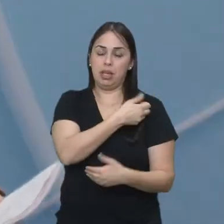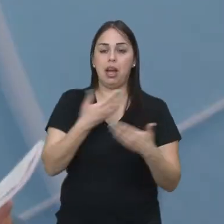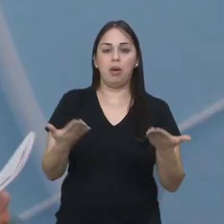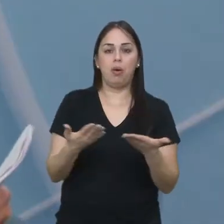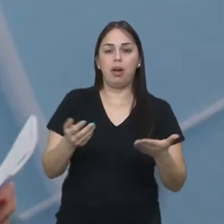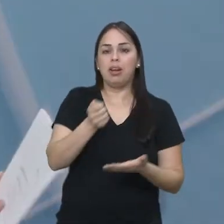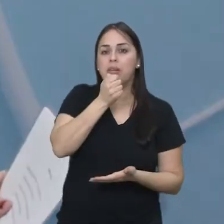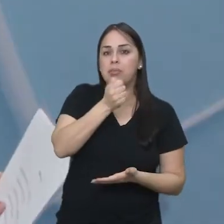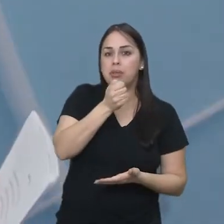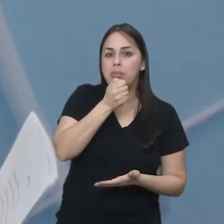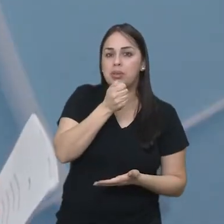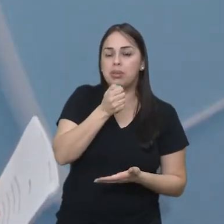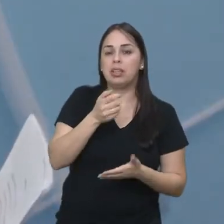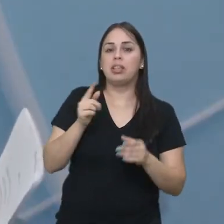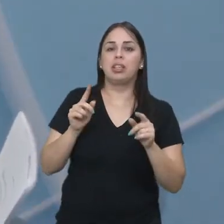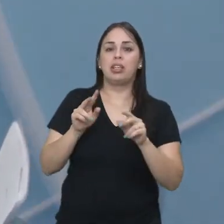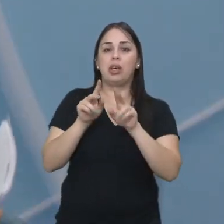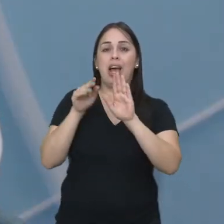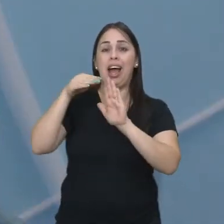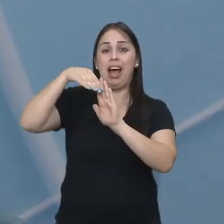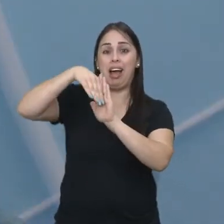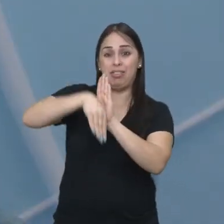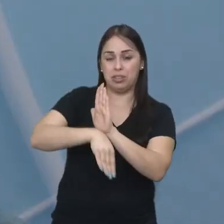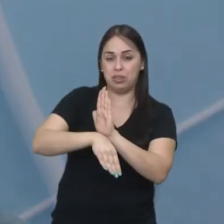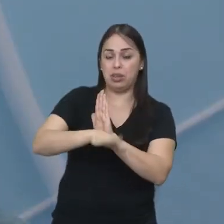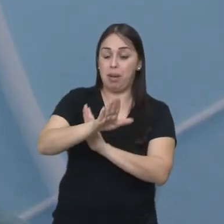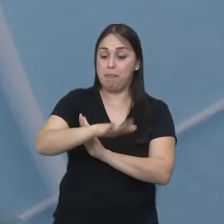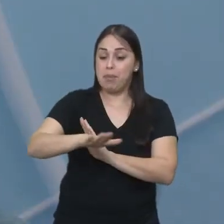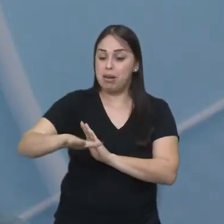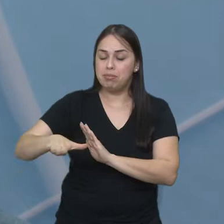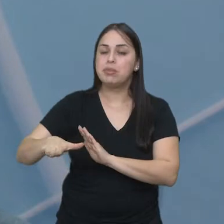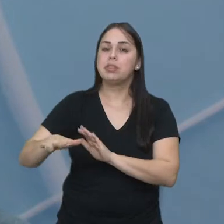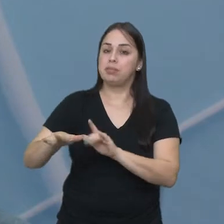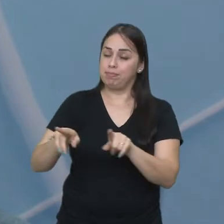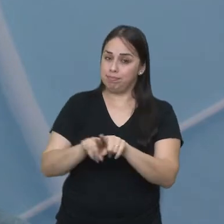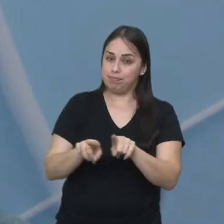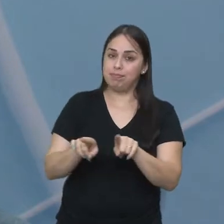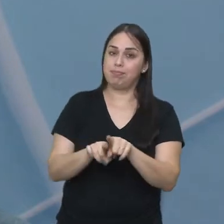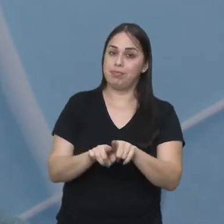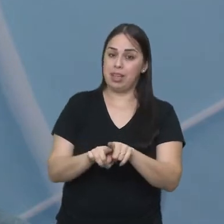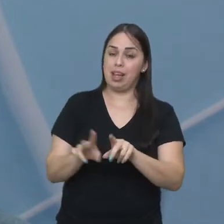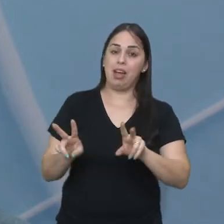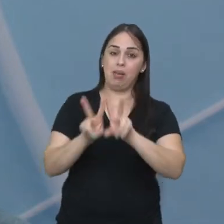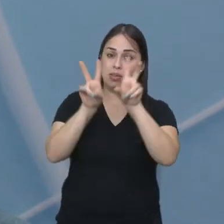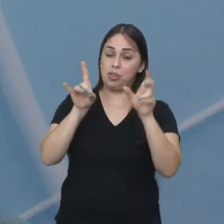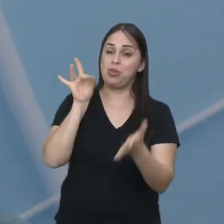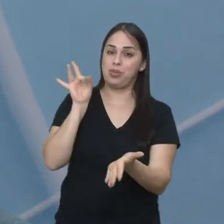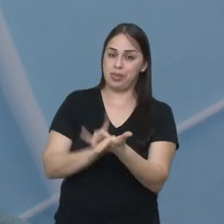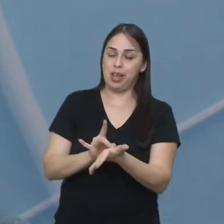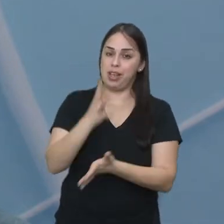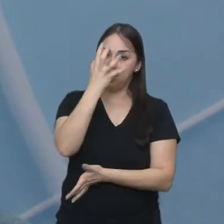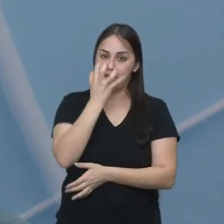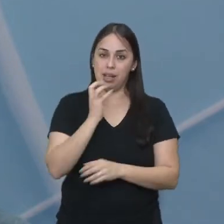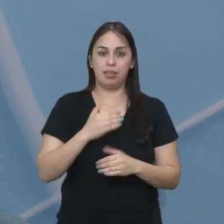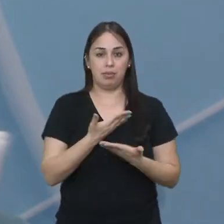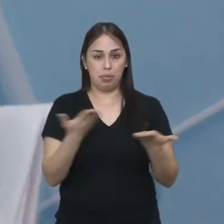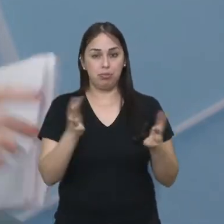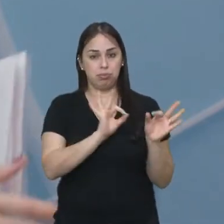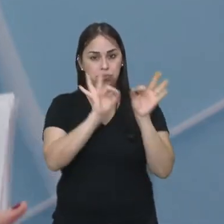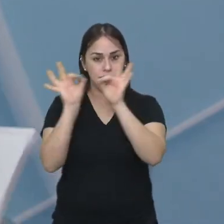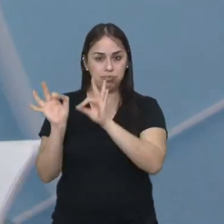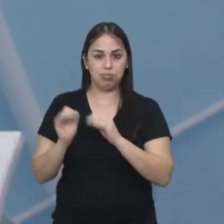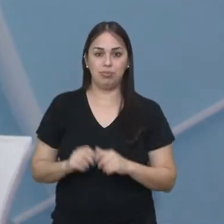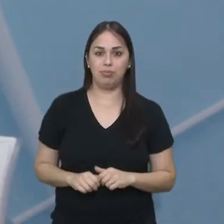para falar sobre a queda, infelizmente, da vacinação infantil também, que é um assunto real e muito sério.